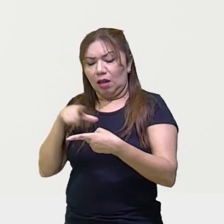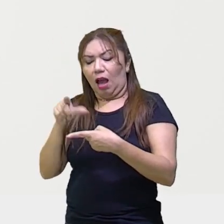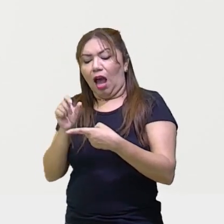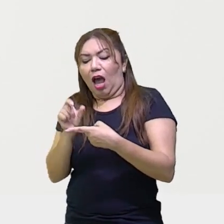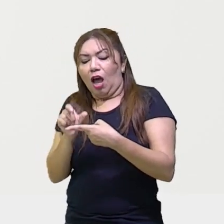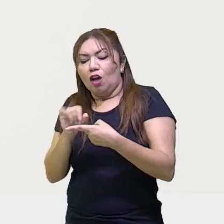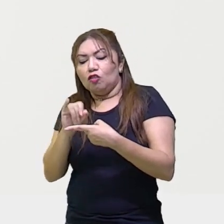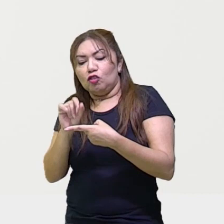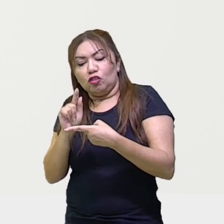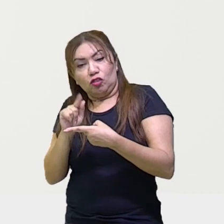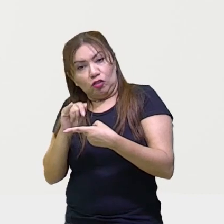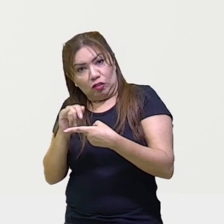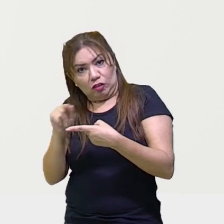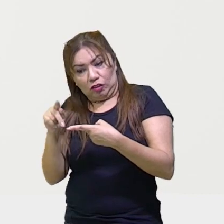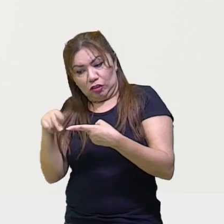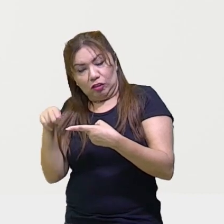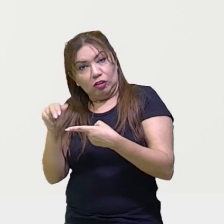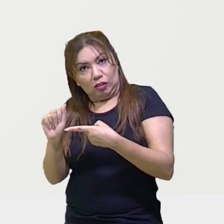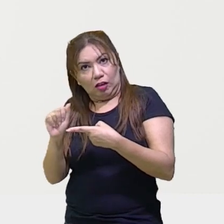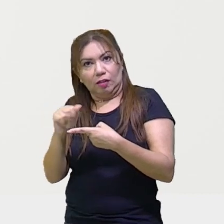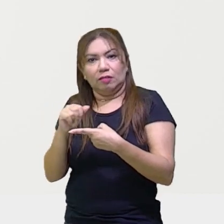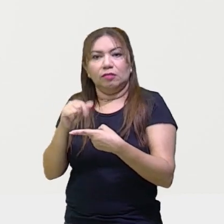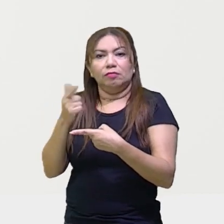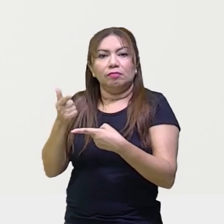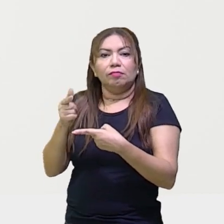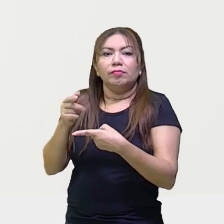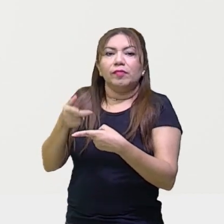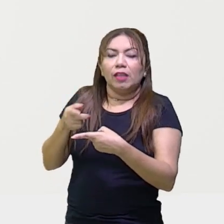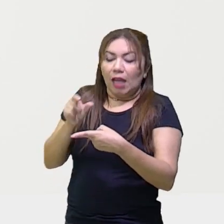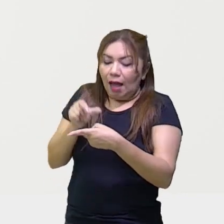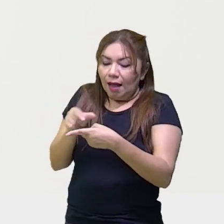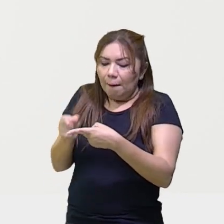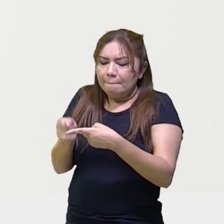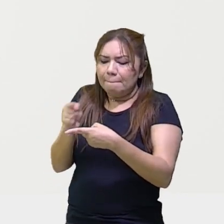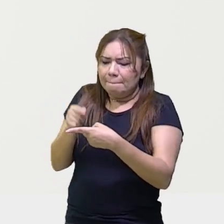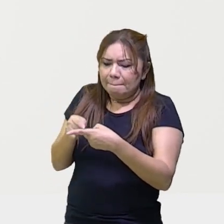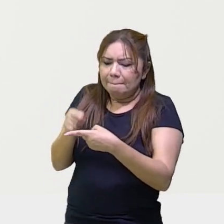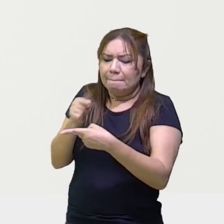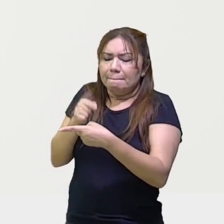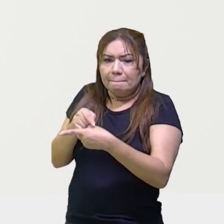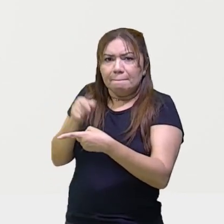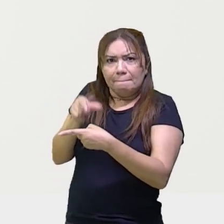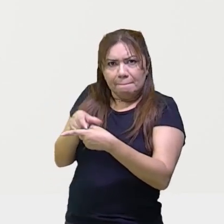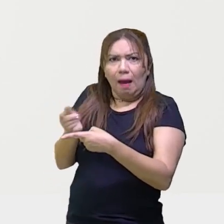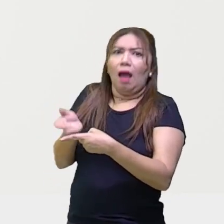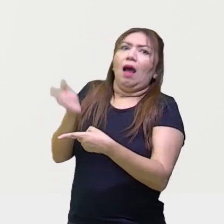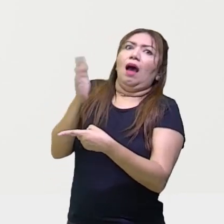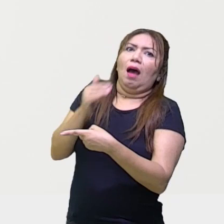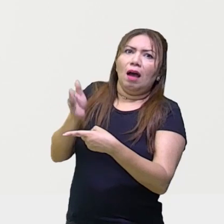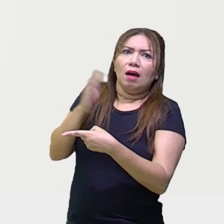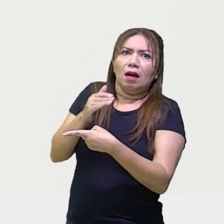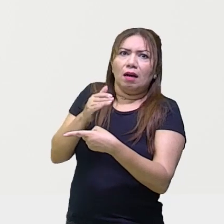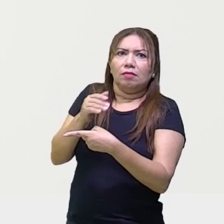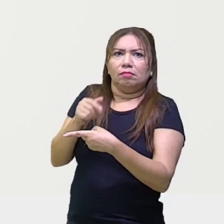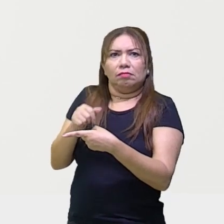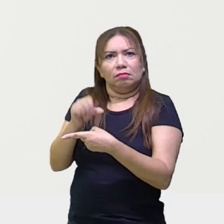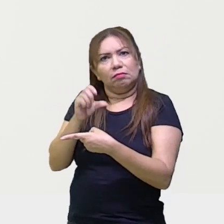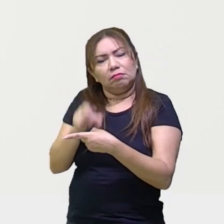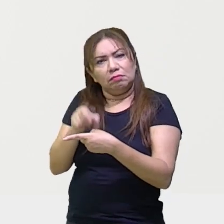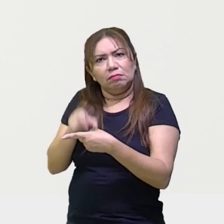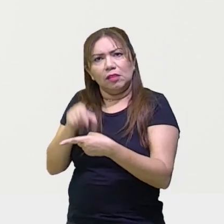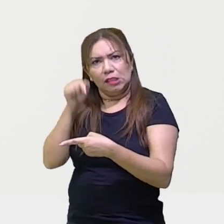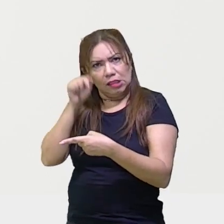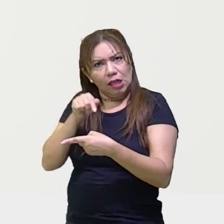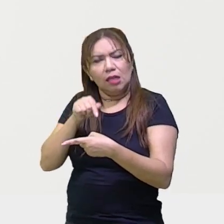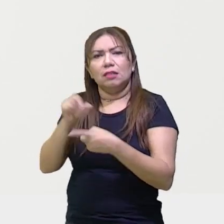na antepenúltima sílaba. Olha aqui, ó. Antepenúltima sílaba da palavra.